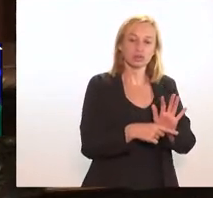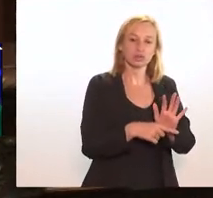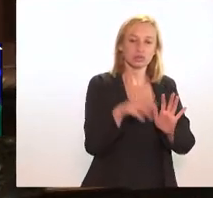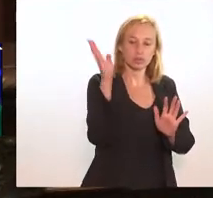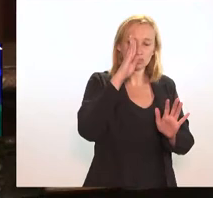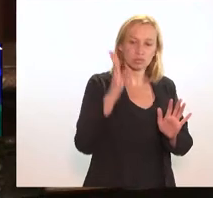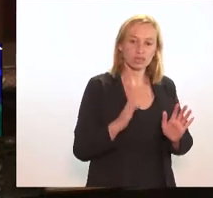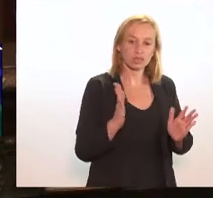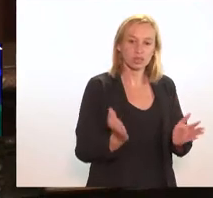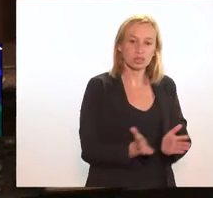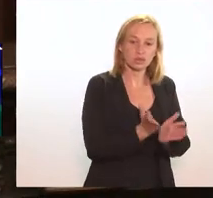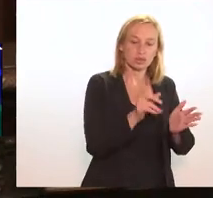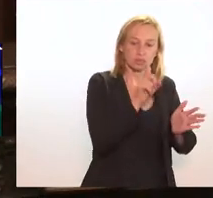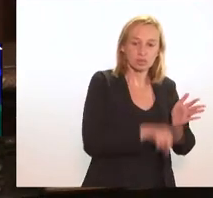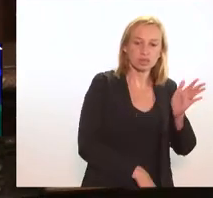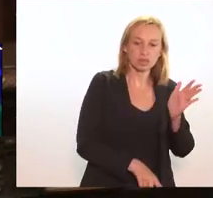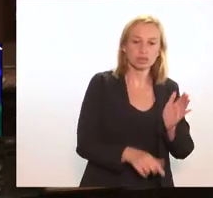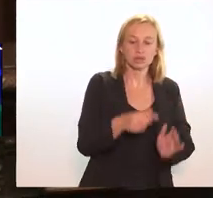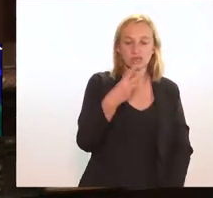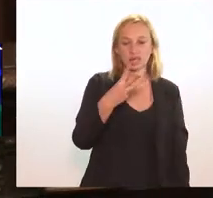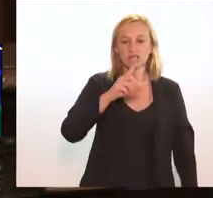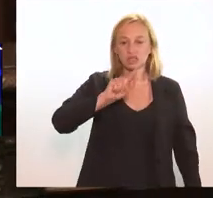em cerca de